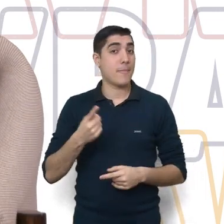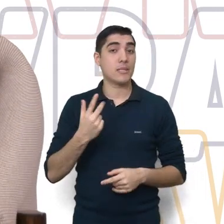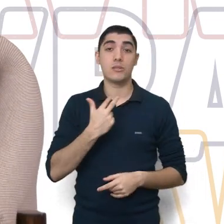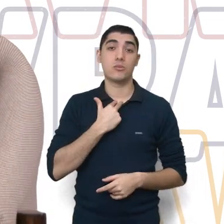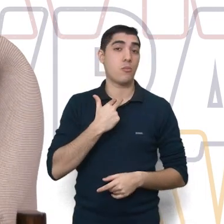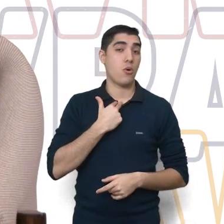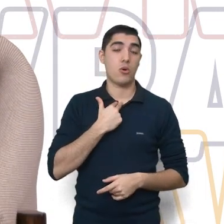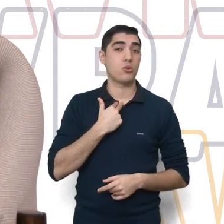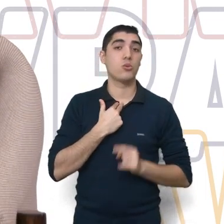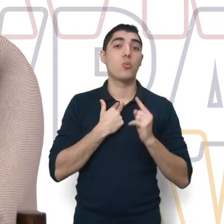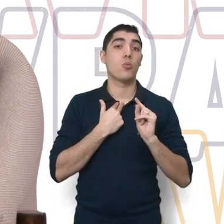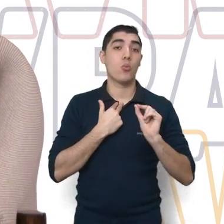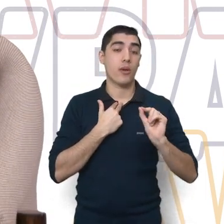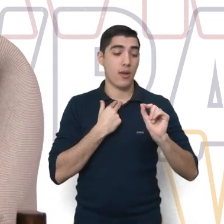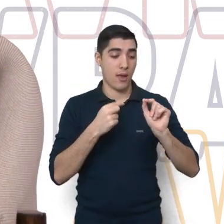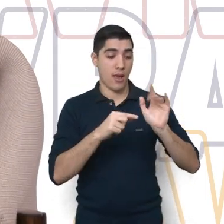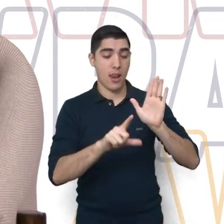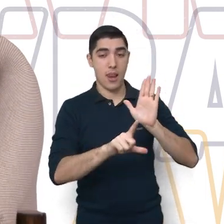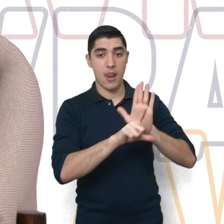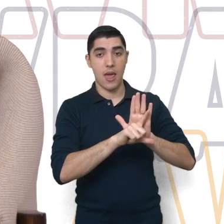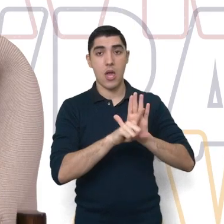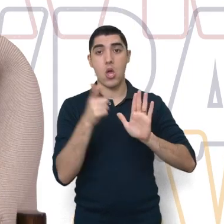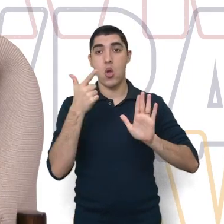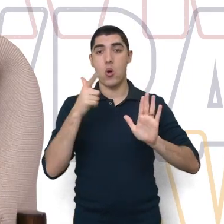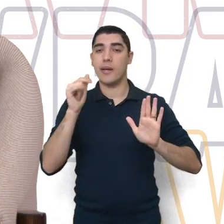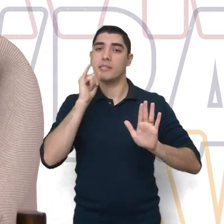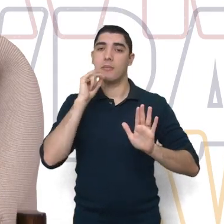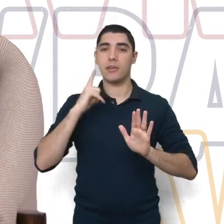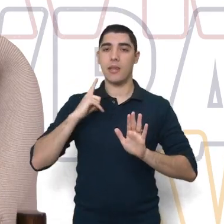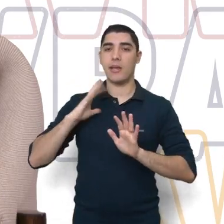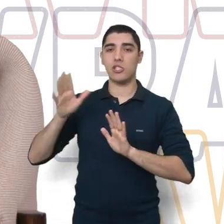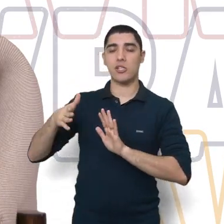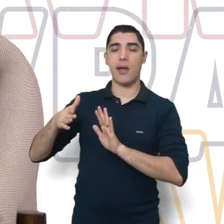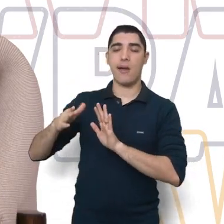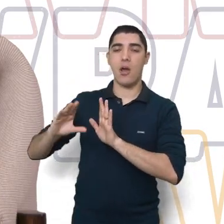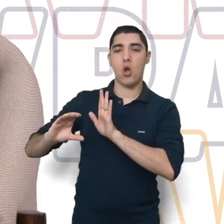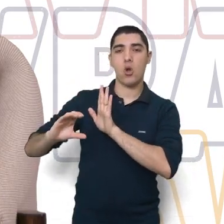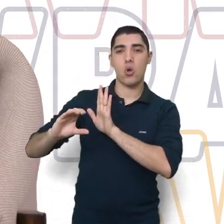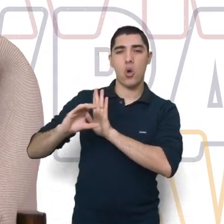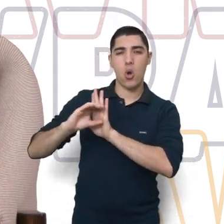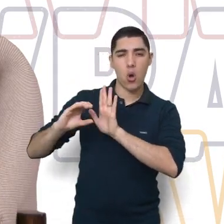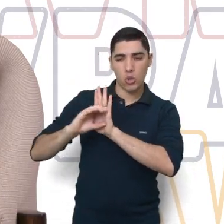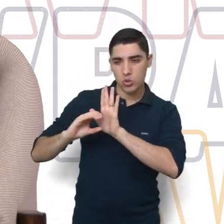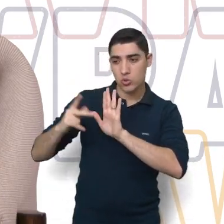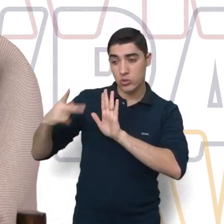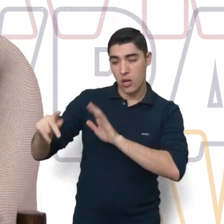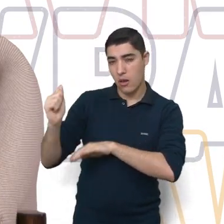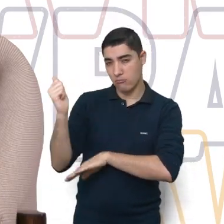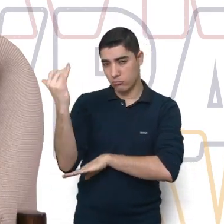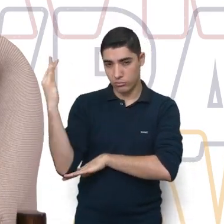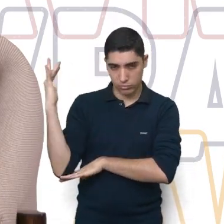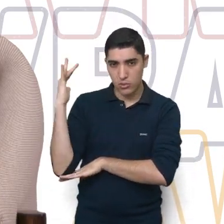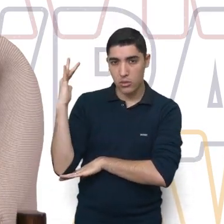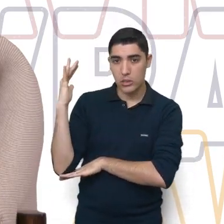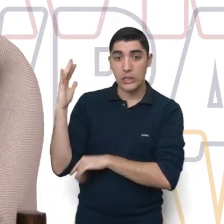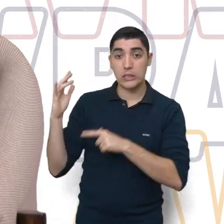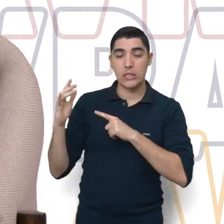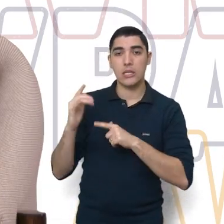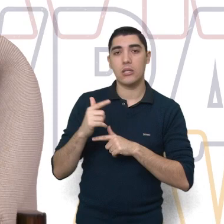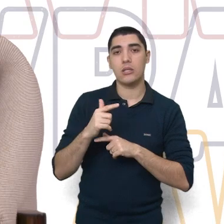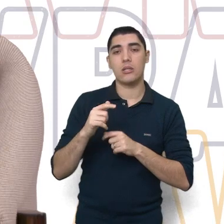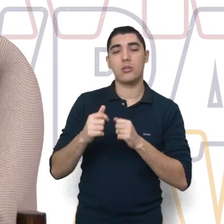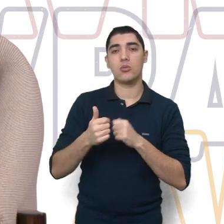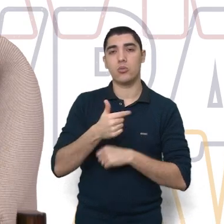seja a lei por exemplo eu tenho um código florestal Agora ele foi revisado ele é de 2012 a lei